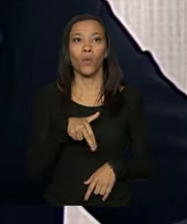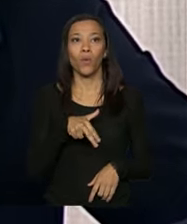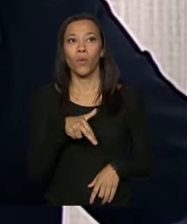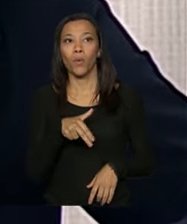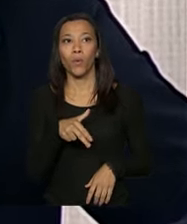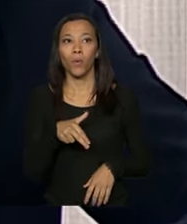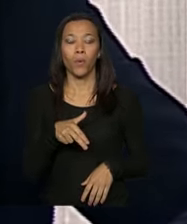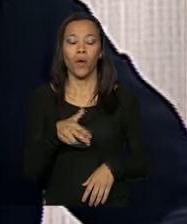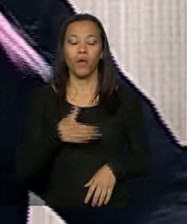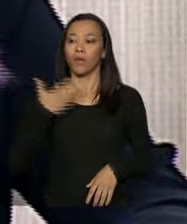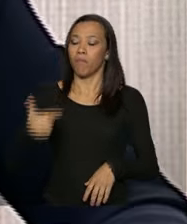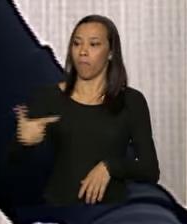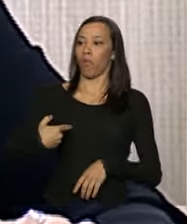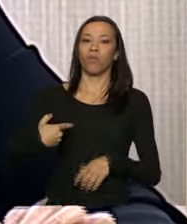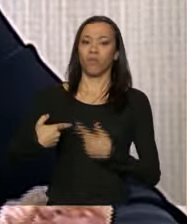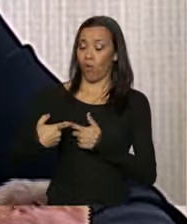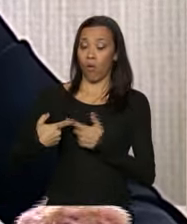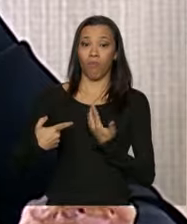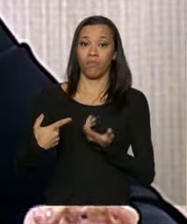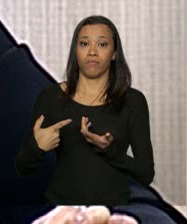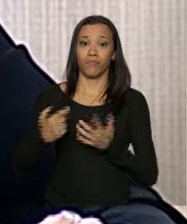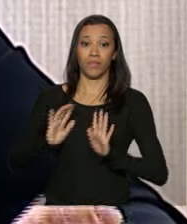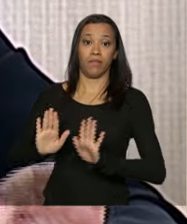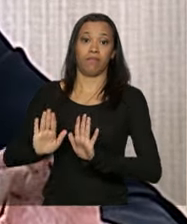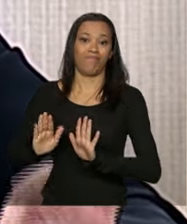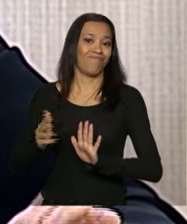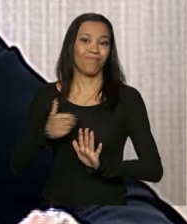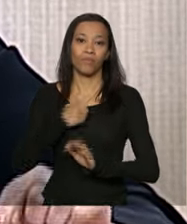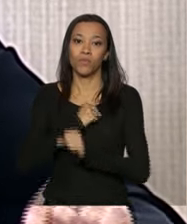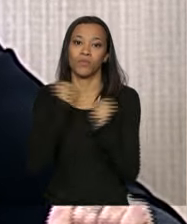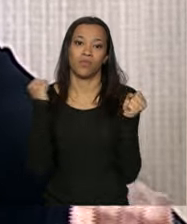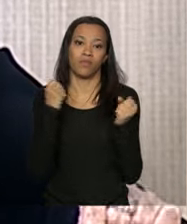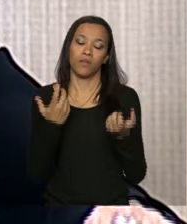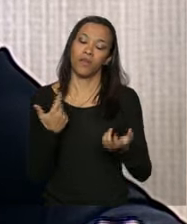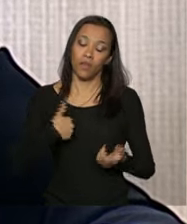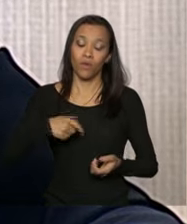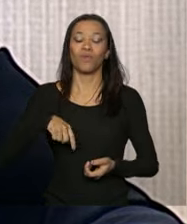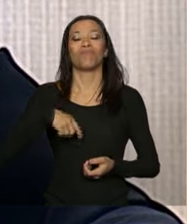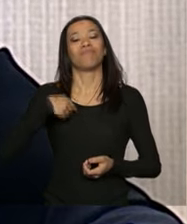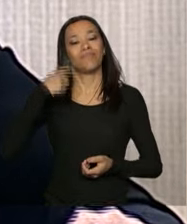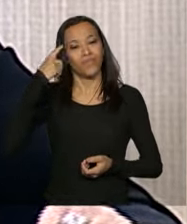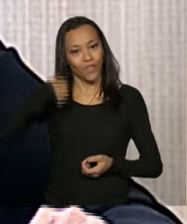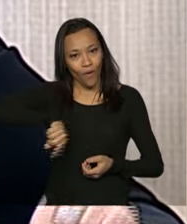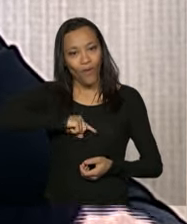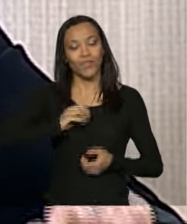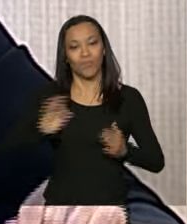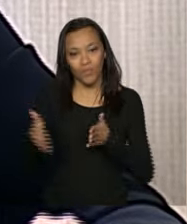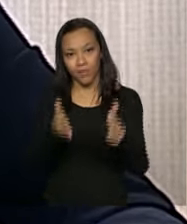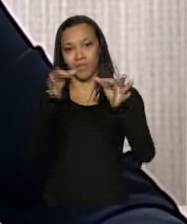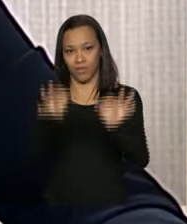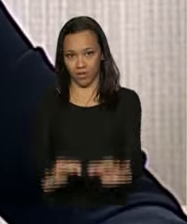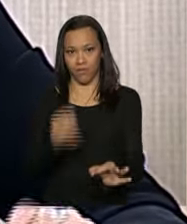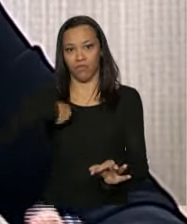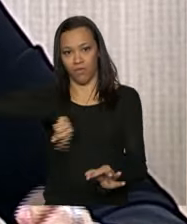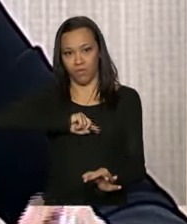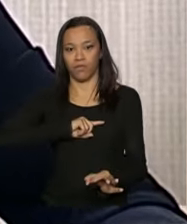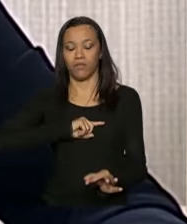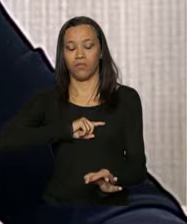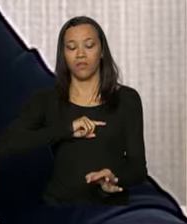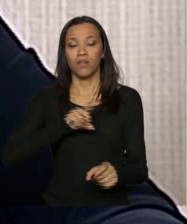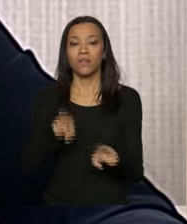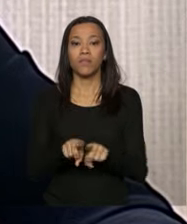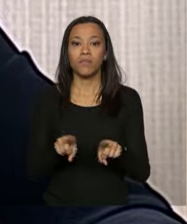reagir com uma arma. Então, eu não tenho dúvida de que estamos no caminho correto e também